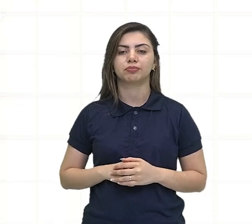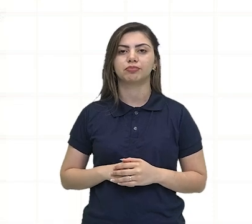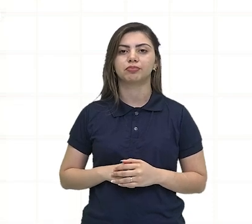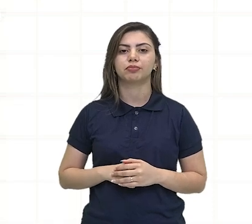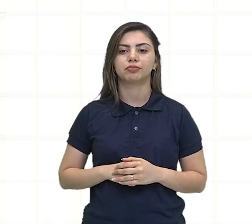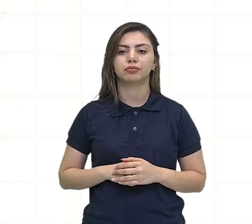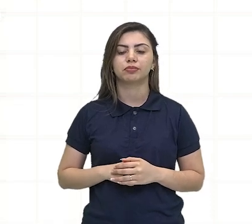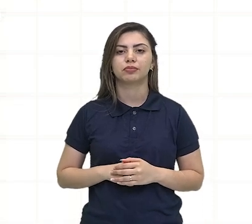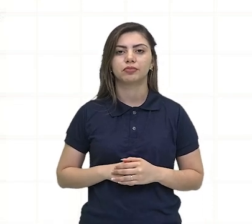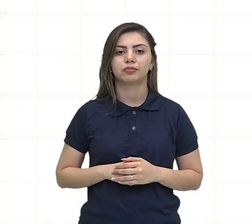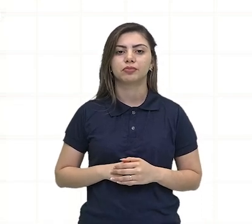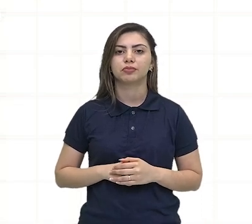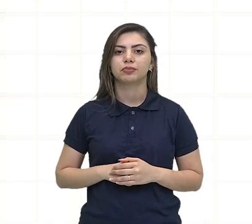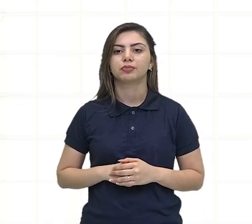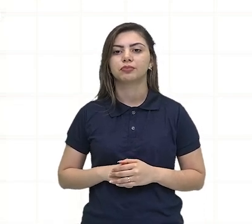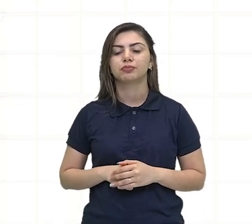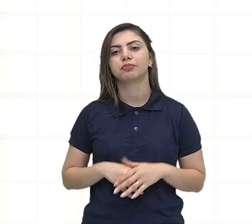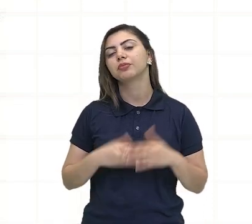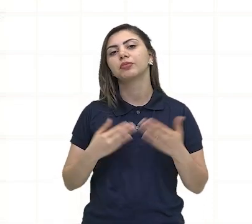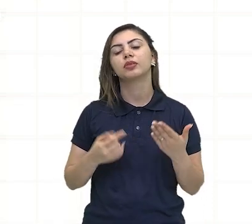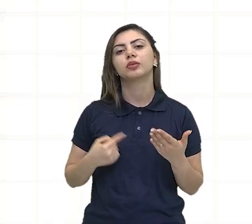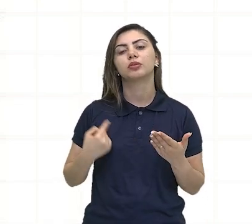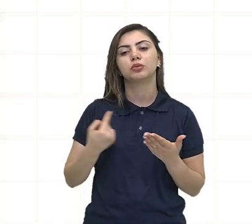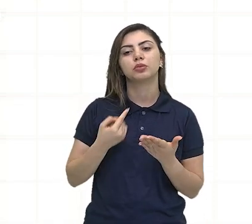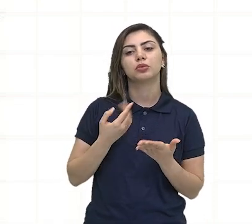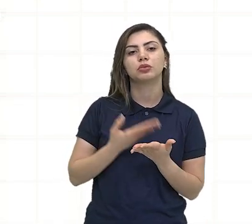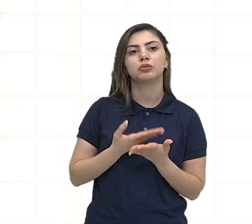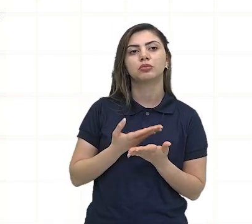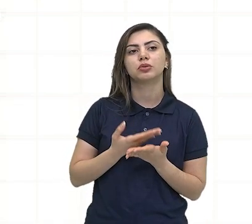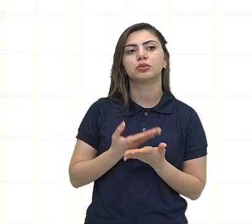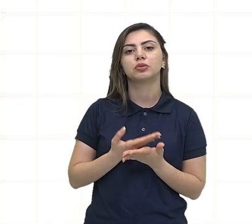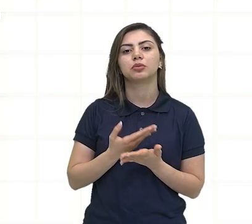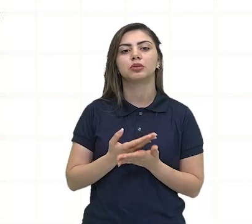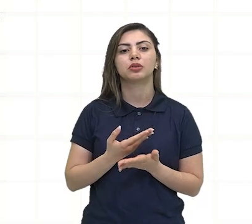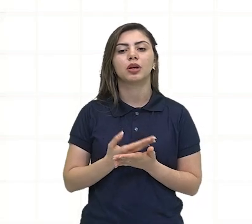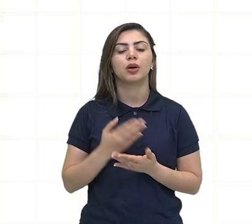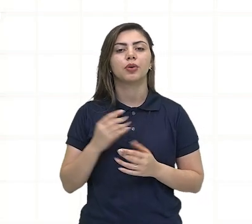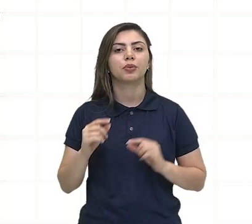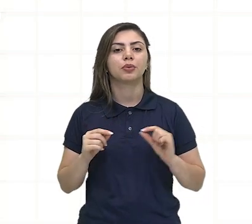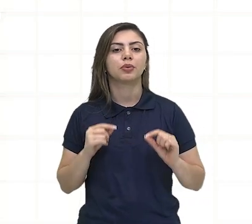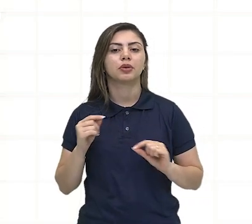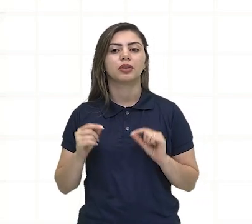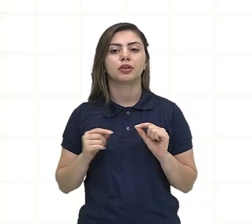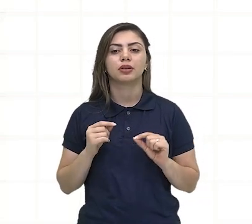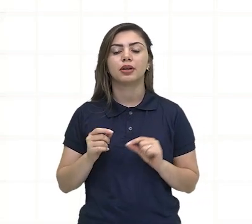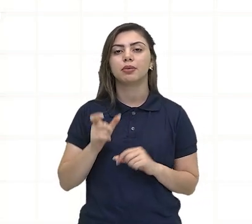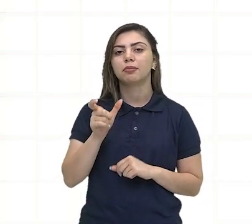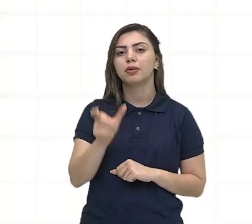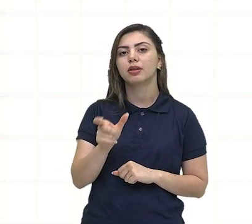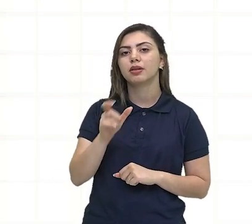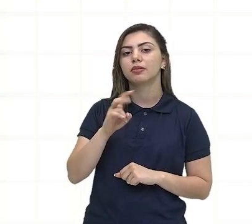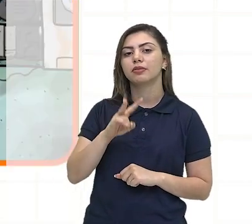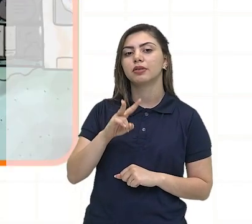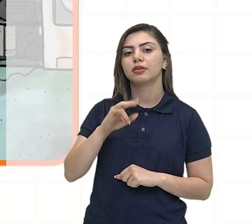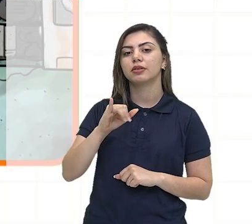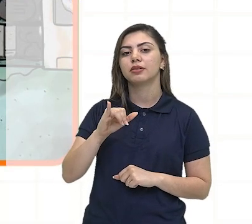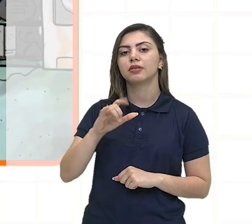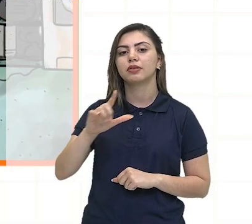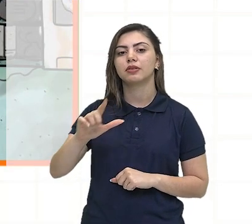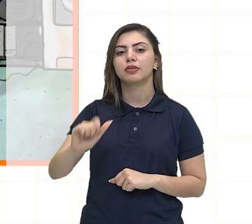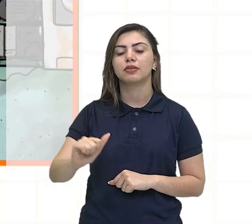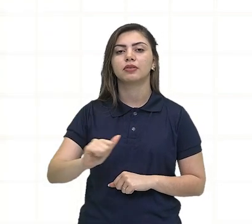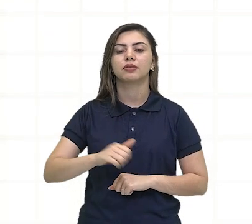Dando continuidade, a gente vai verificar que o termo vila,